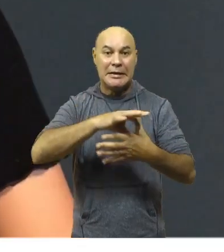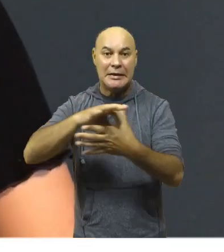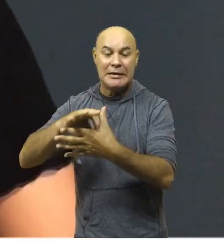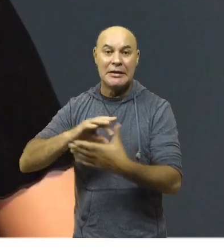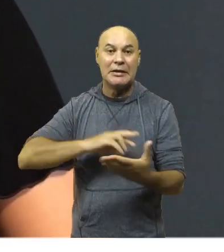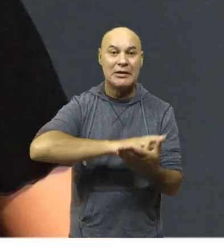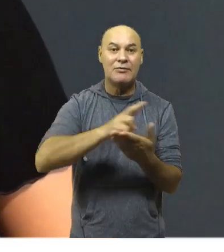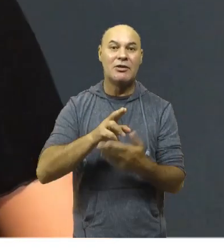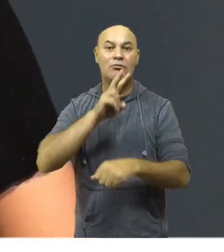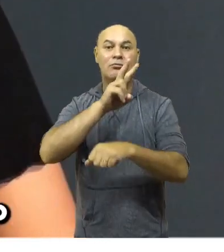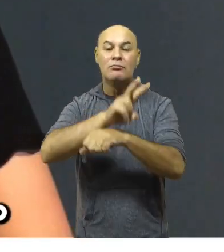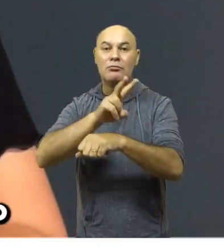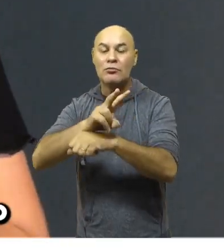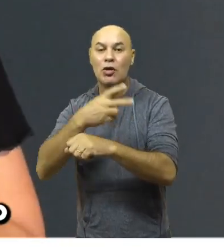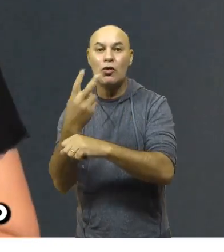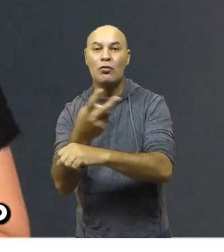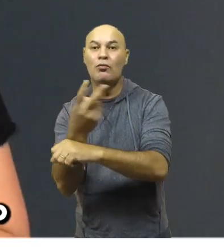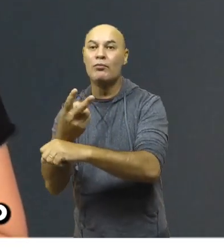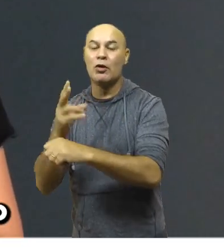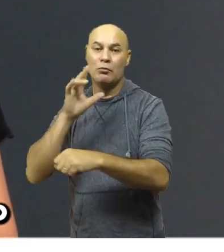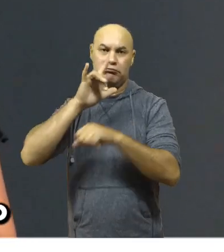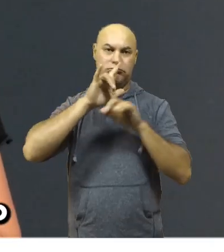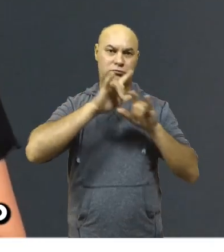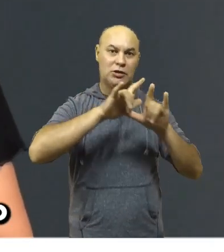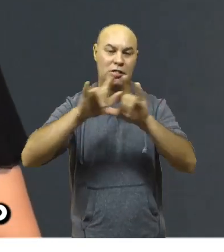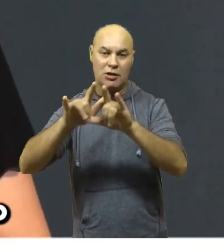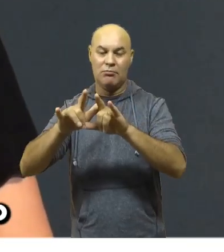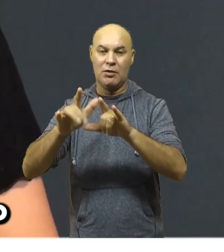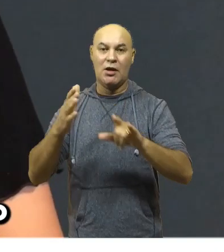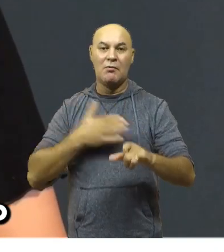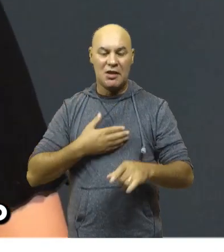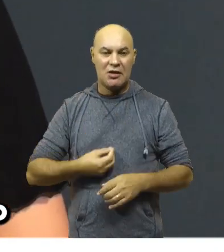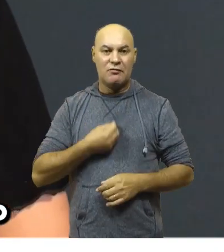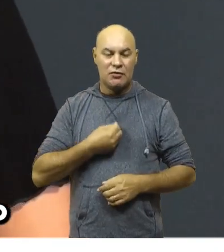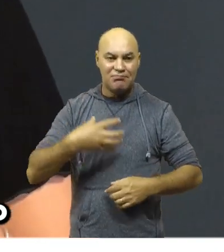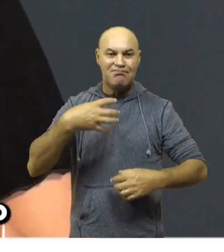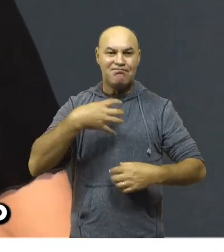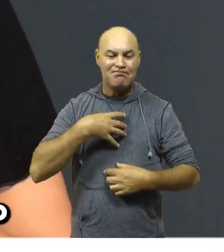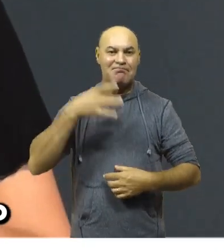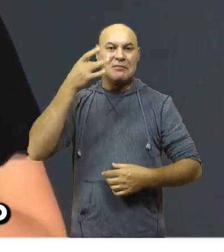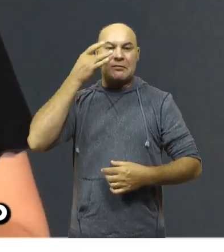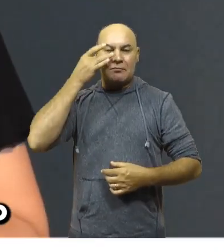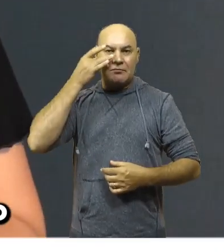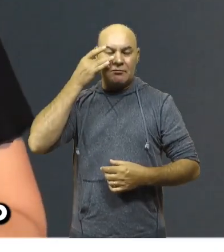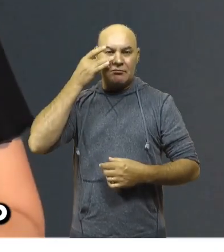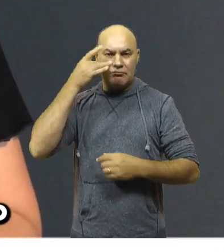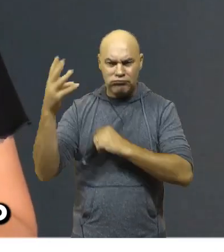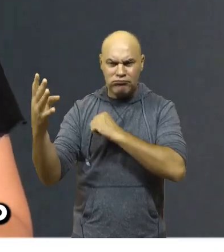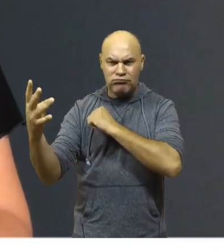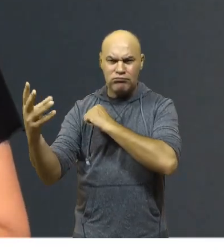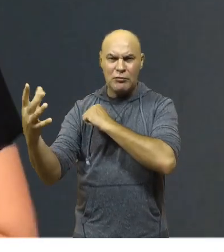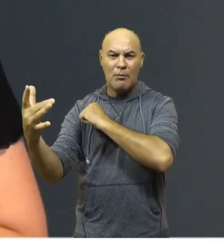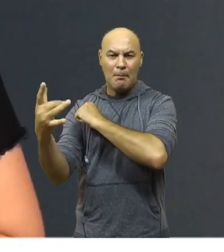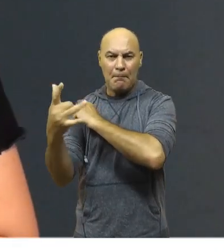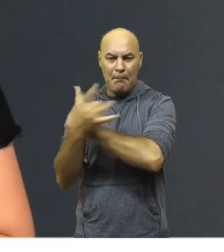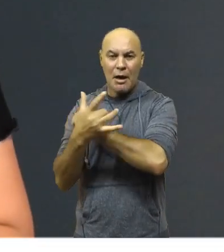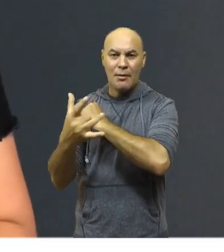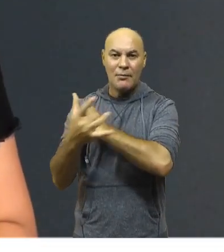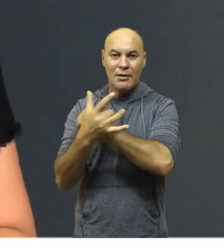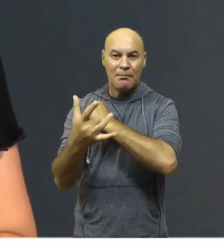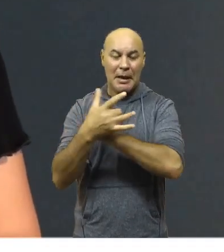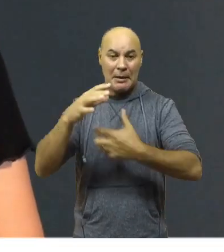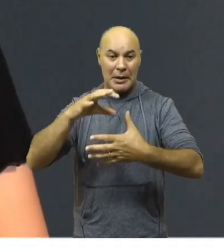que te ama, né? Eu vivenciei isso, os meus líderes na adolescência foram muito bons comigo, me